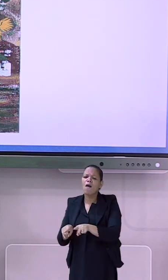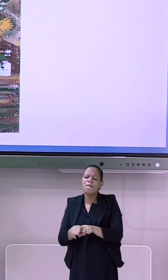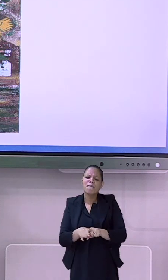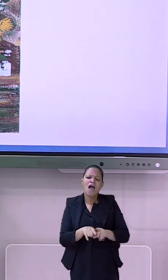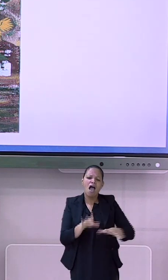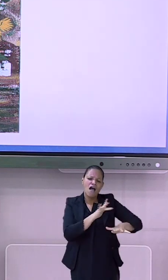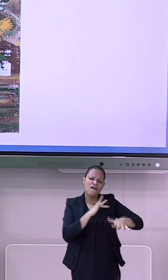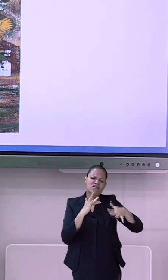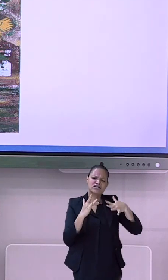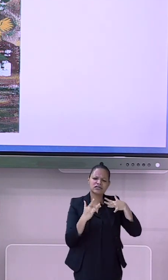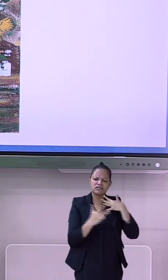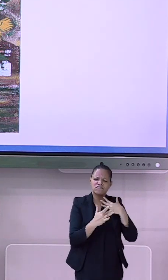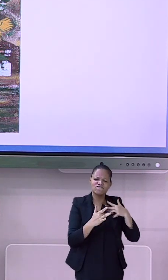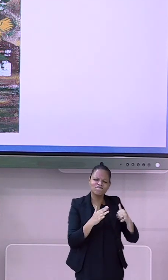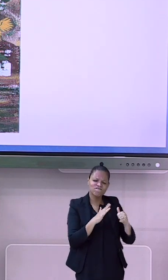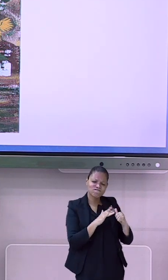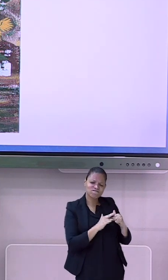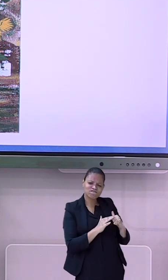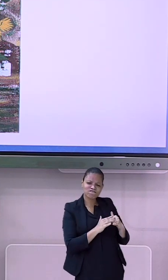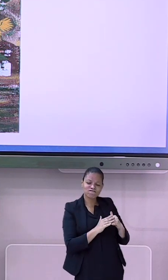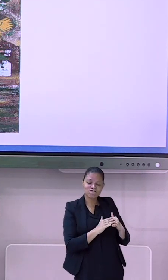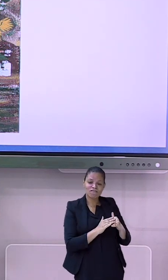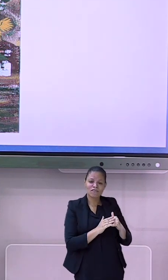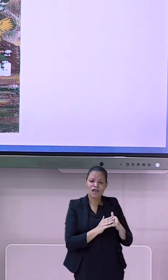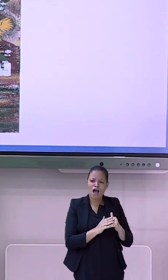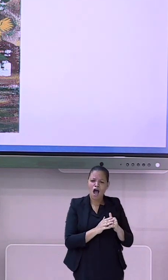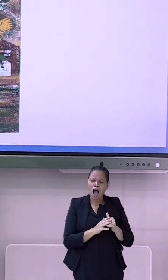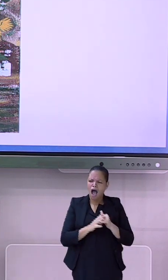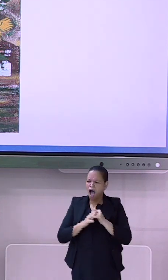sociais, no YouTube, plataformas de ver. Fique